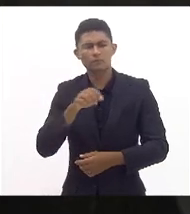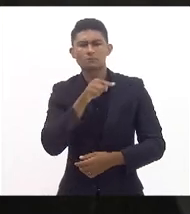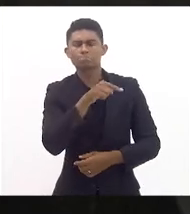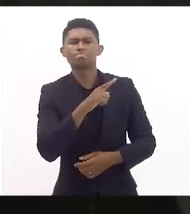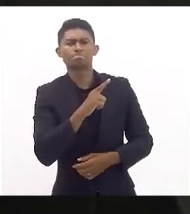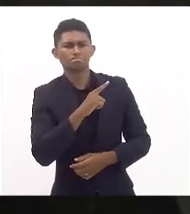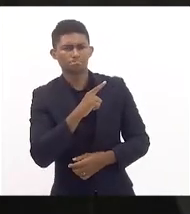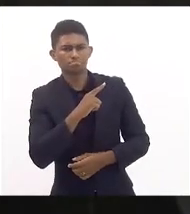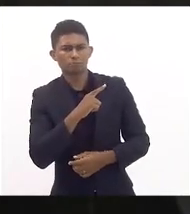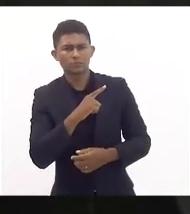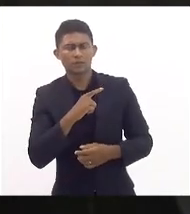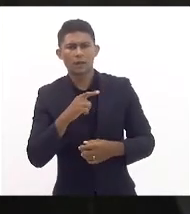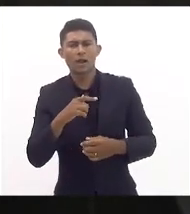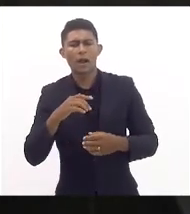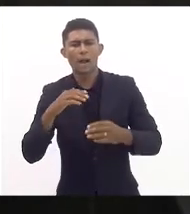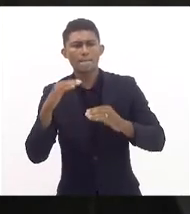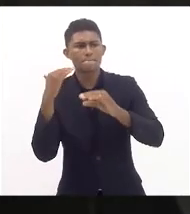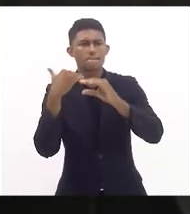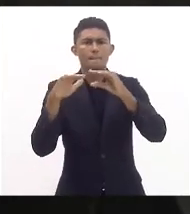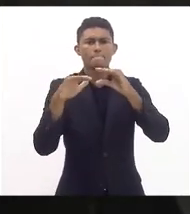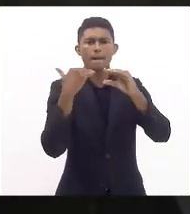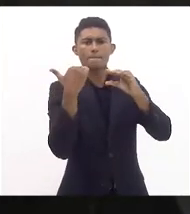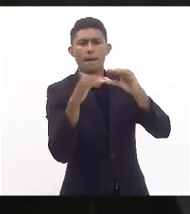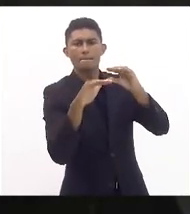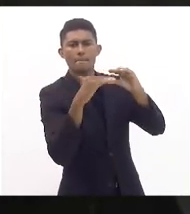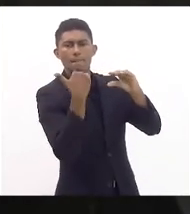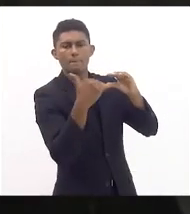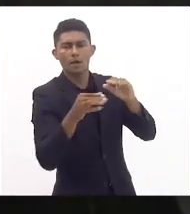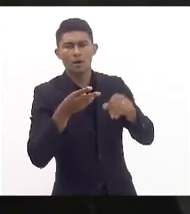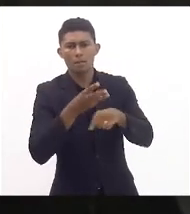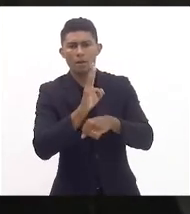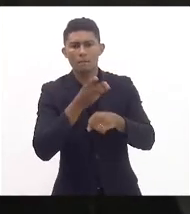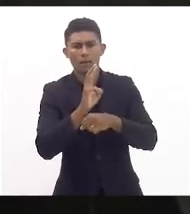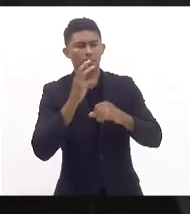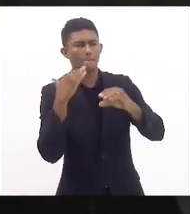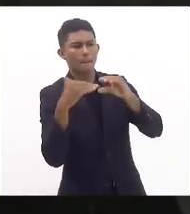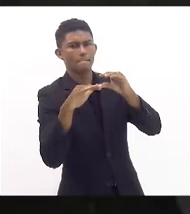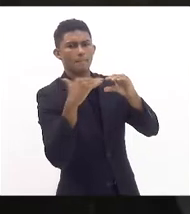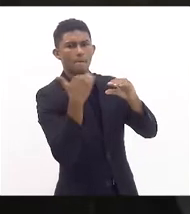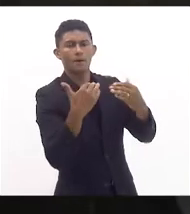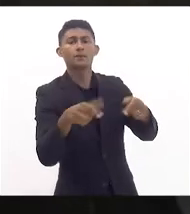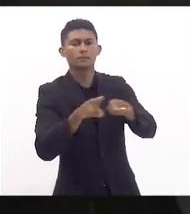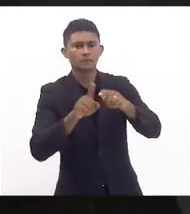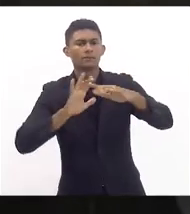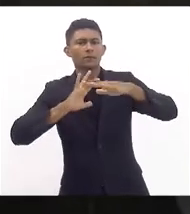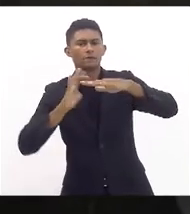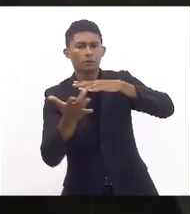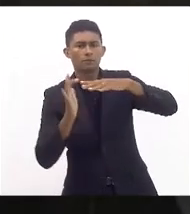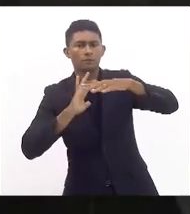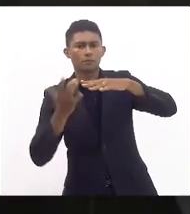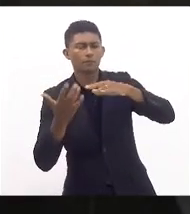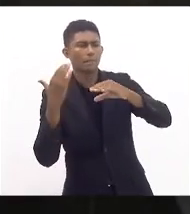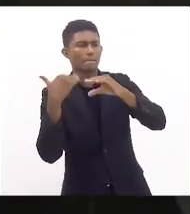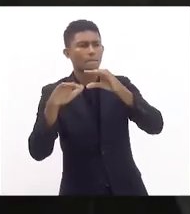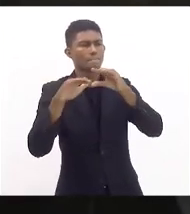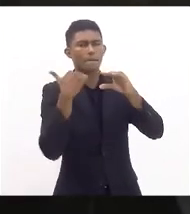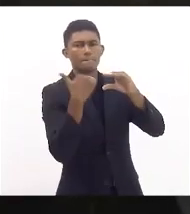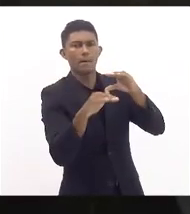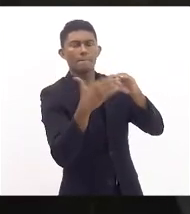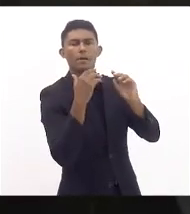mensagens que estão circulando em WhatsApp, nas redes sociais, para